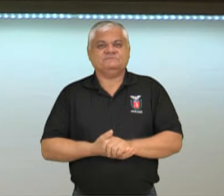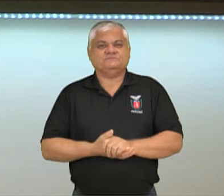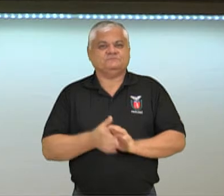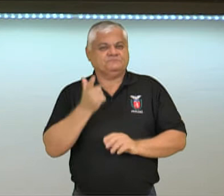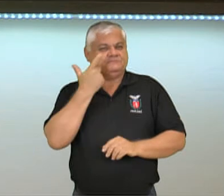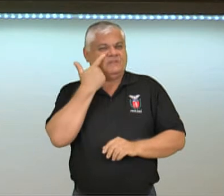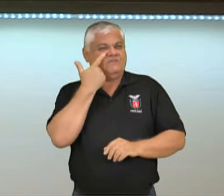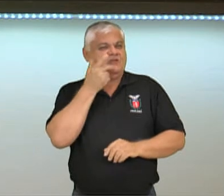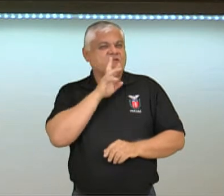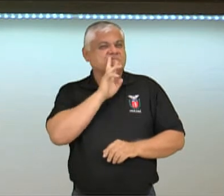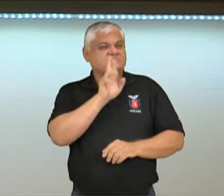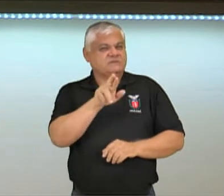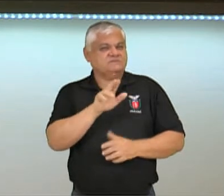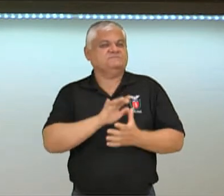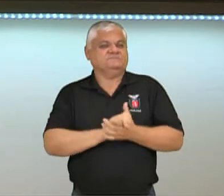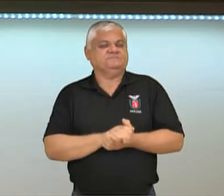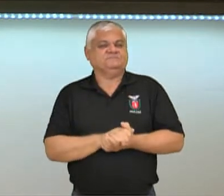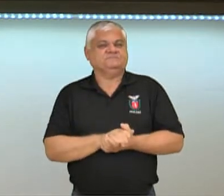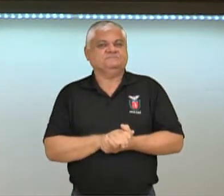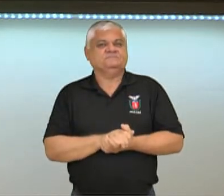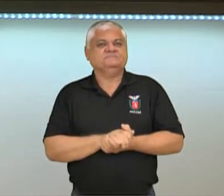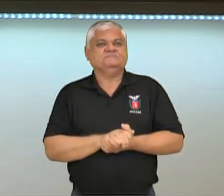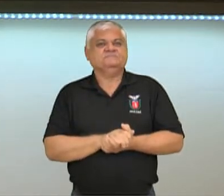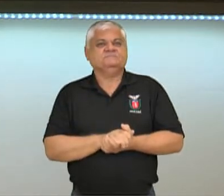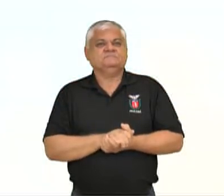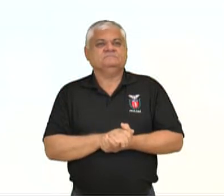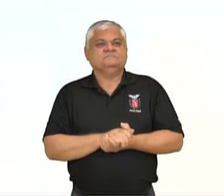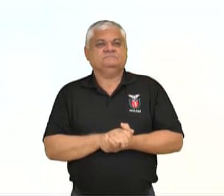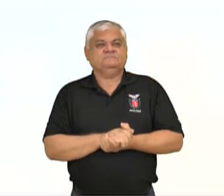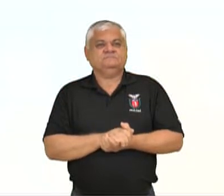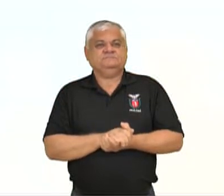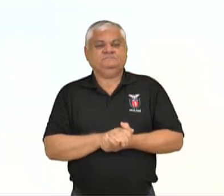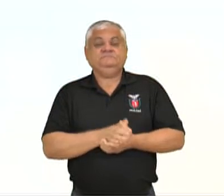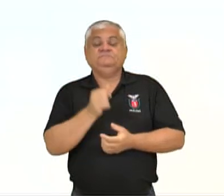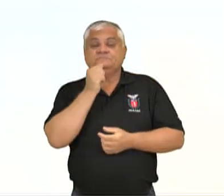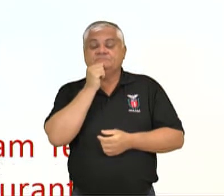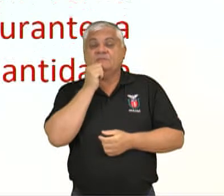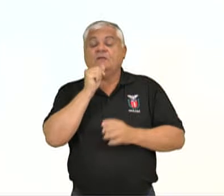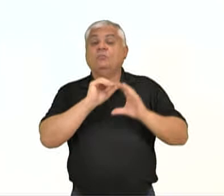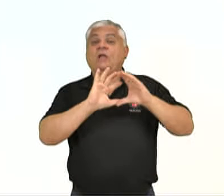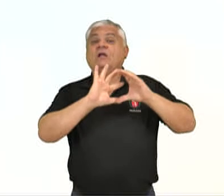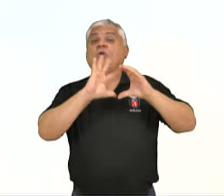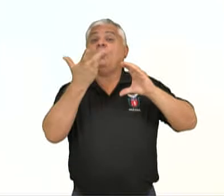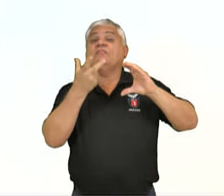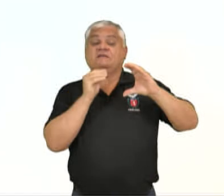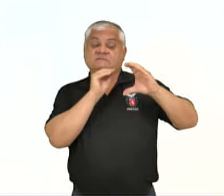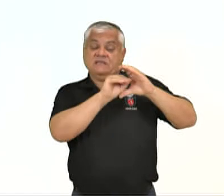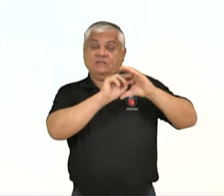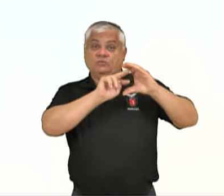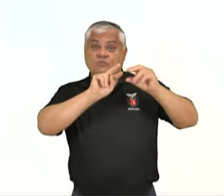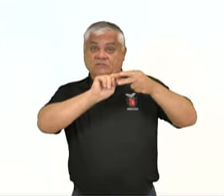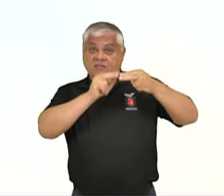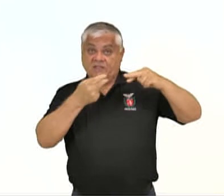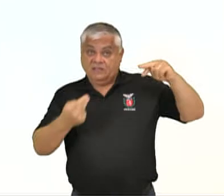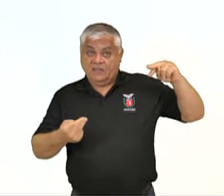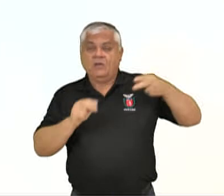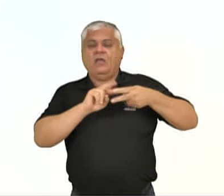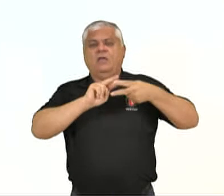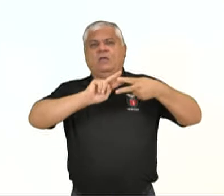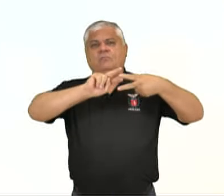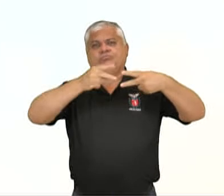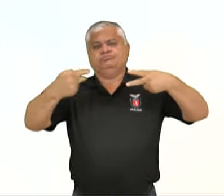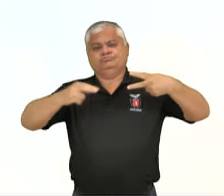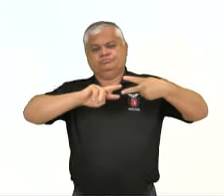Vamos ver então a resposta aqui do nosso questionamento? Então, os eventos que envolvem acesso ao DNA é a replicação